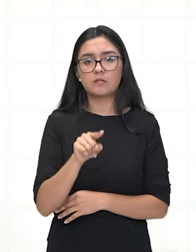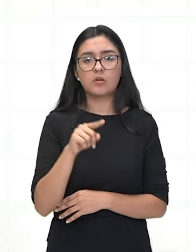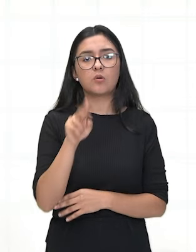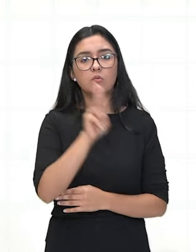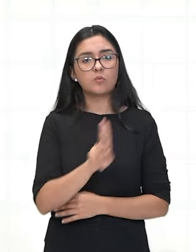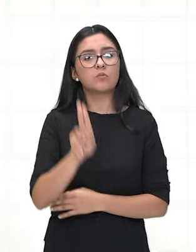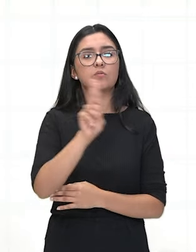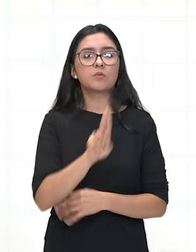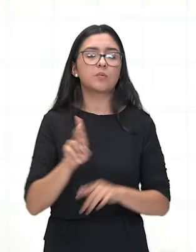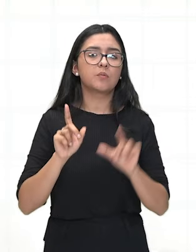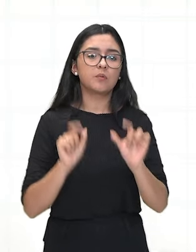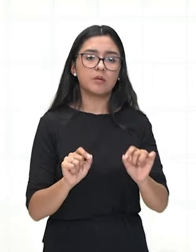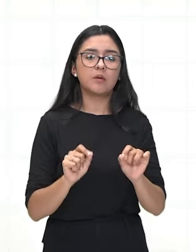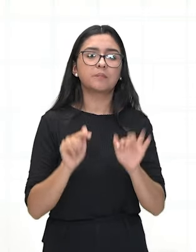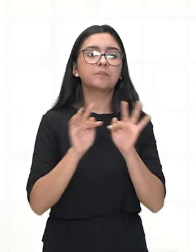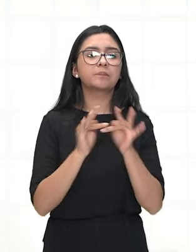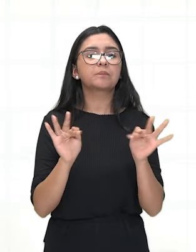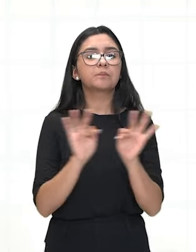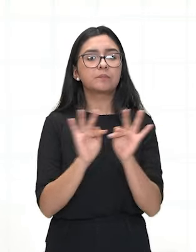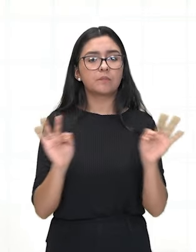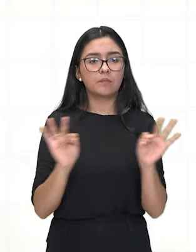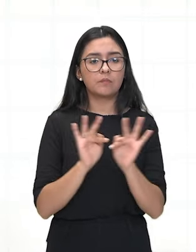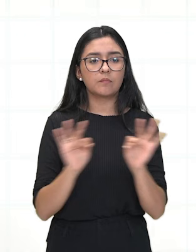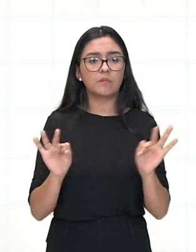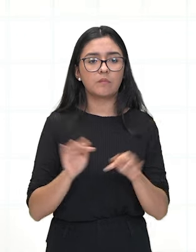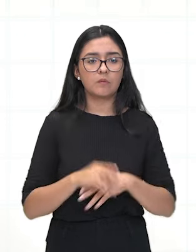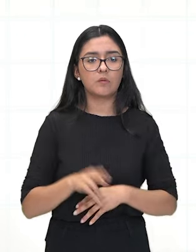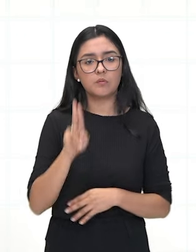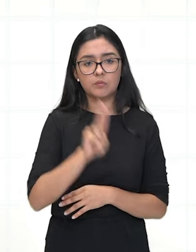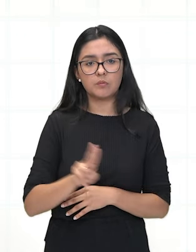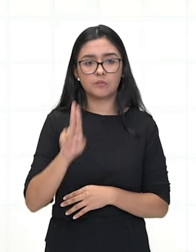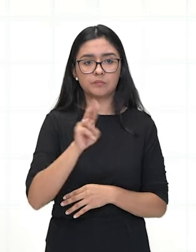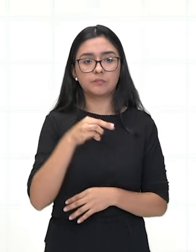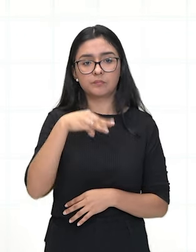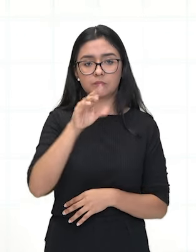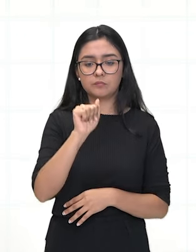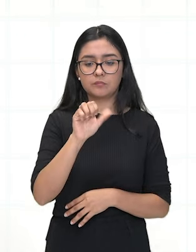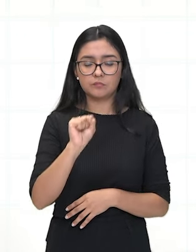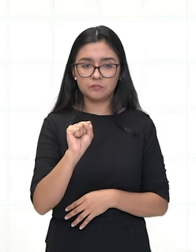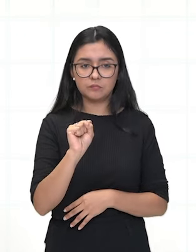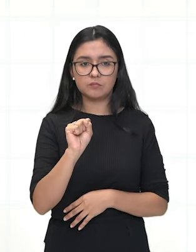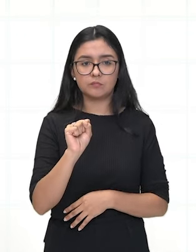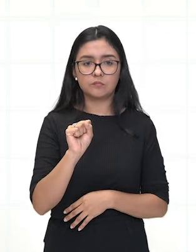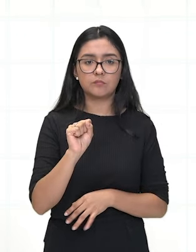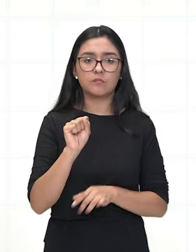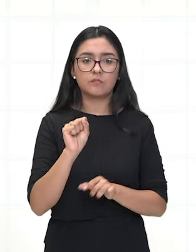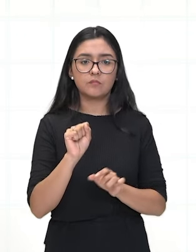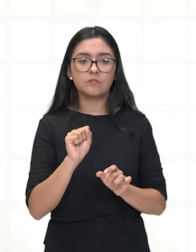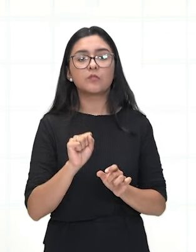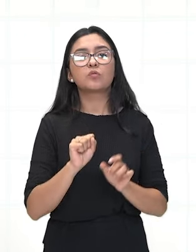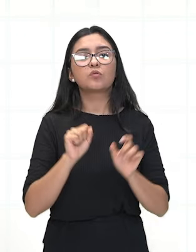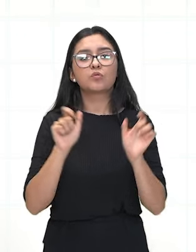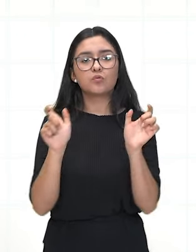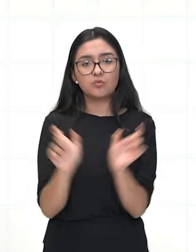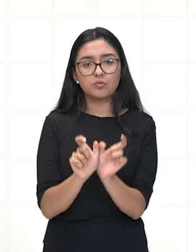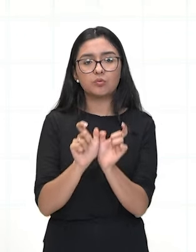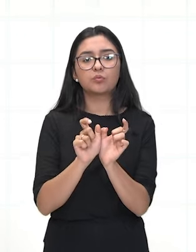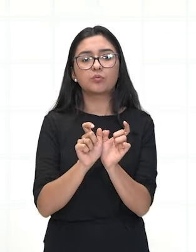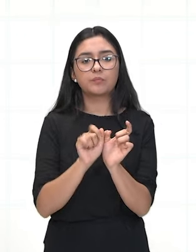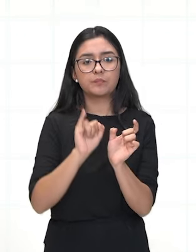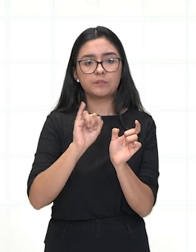utilizo essa forma do was né junto com esses pronomes ó